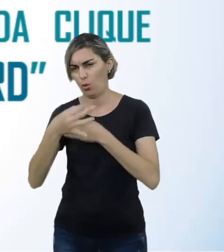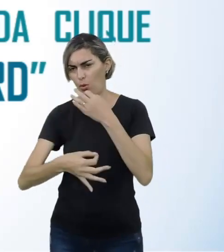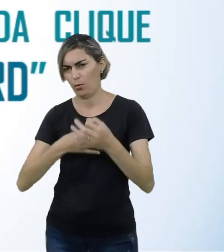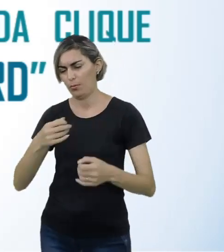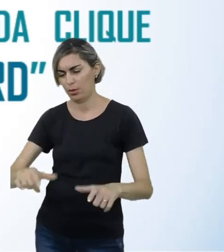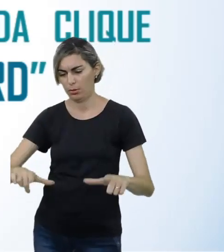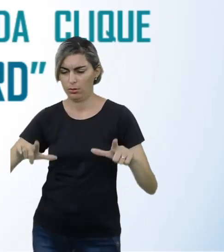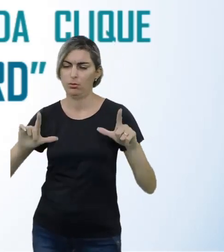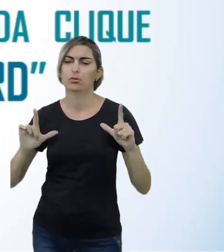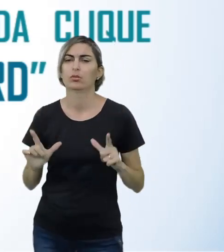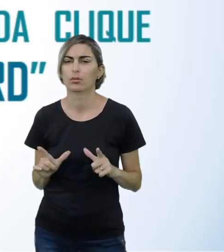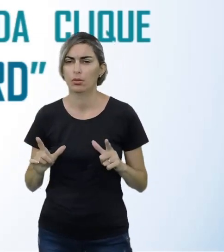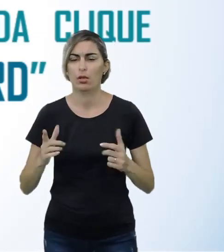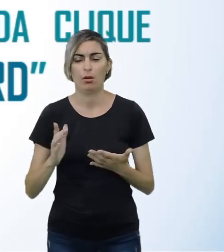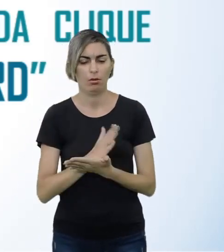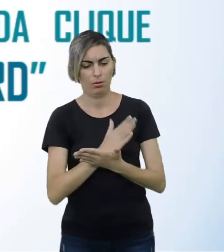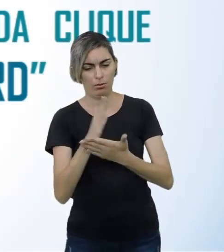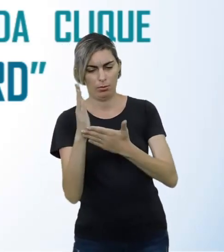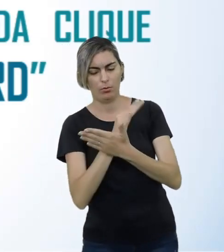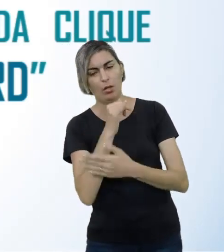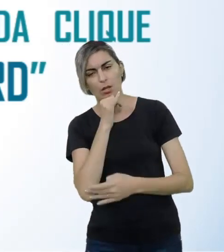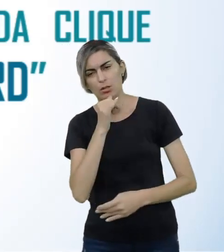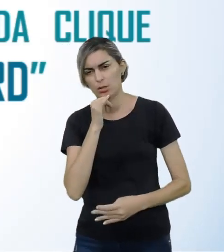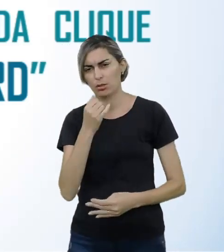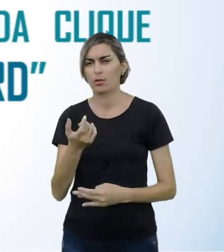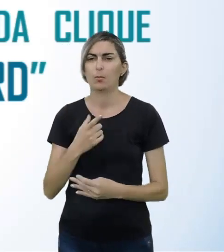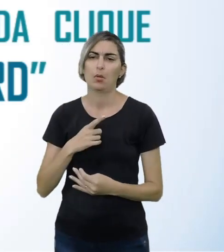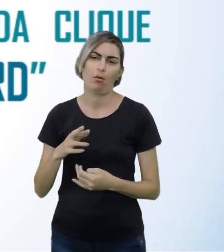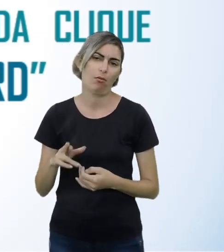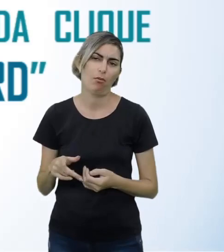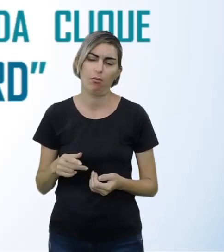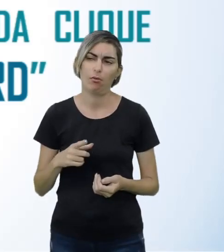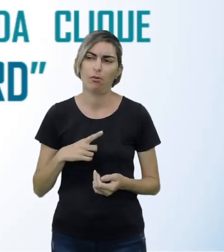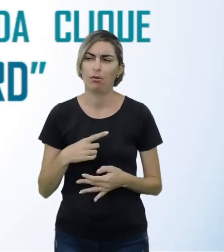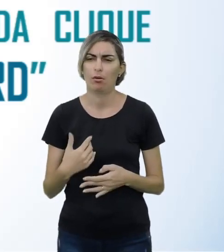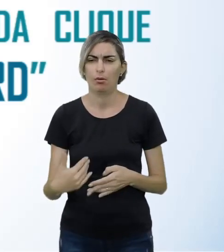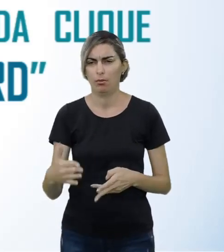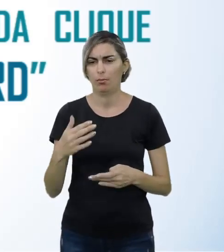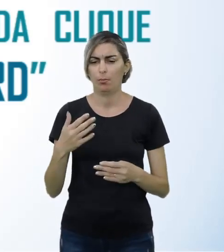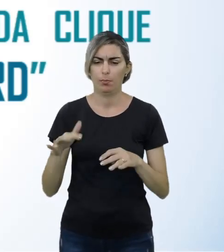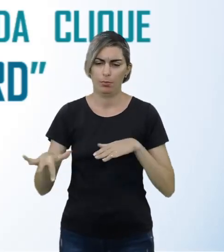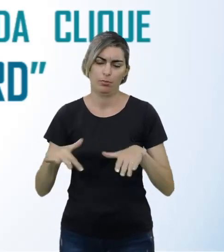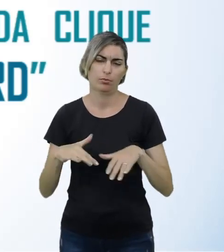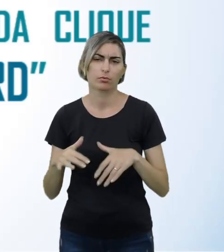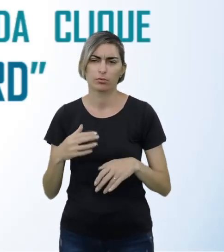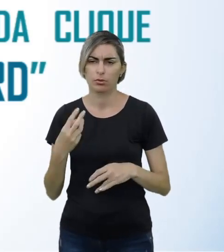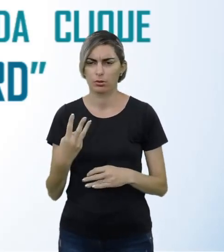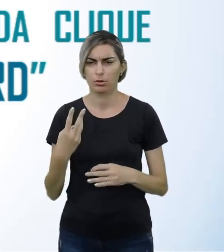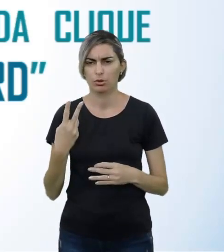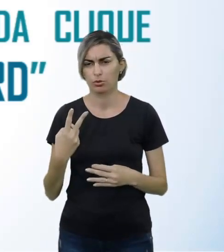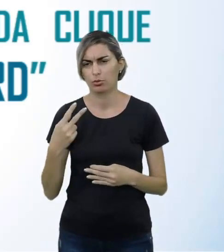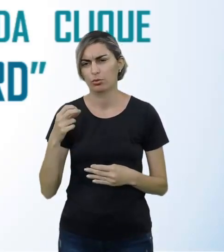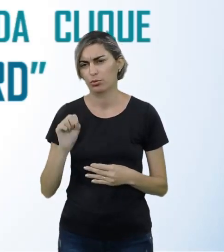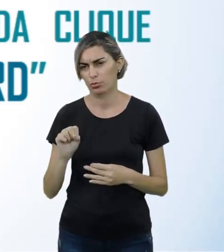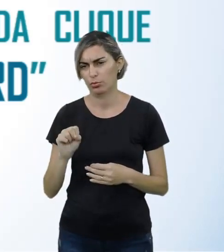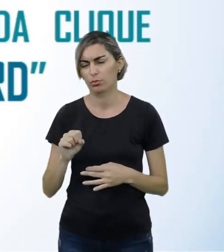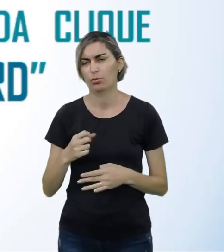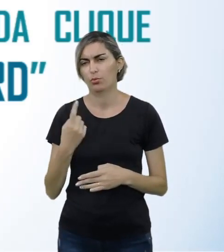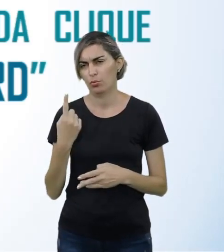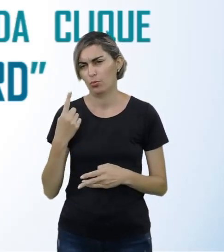de placas Arduino. E algumas, por exemplo, tem um Arduino Nano com o processador ATmega 328 ou